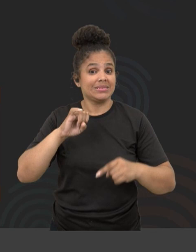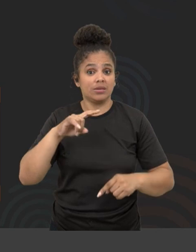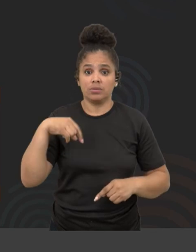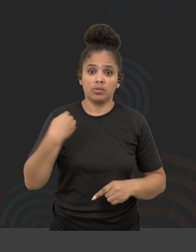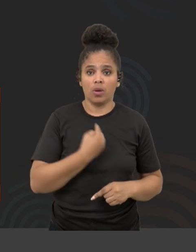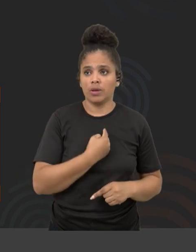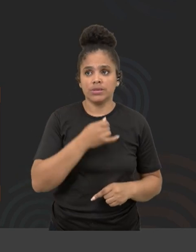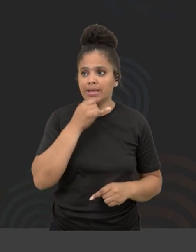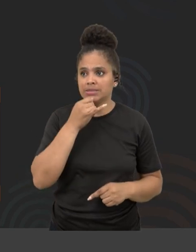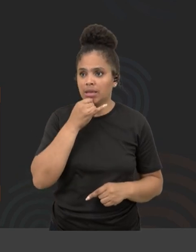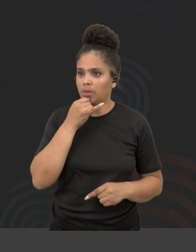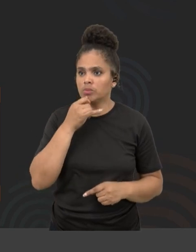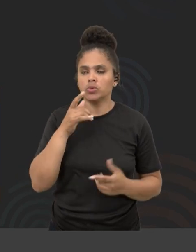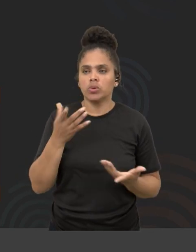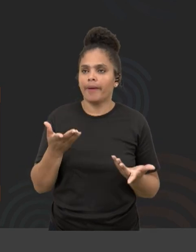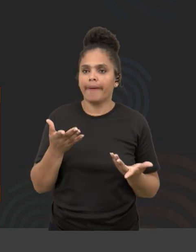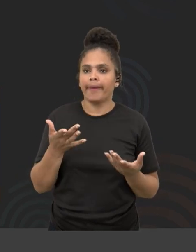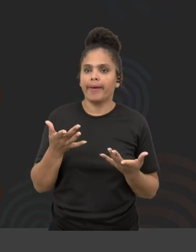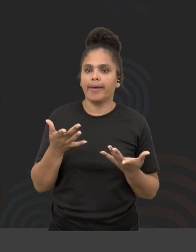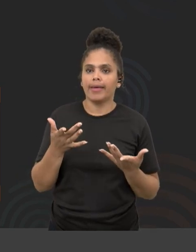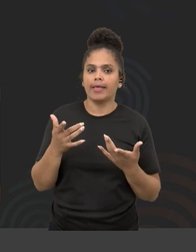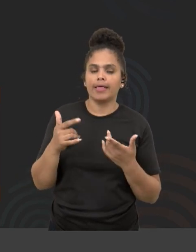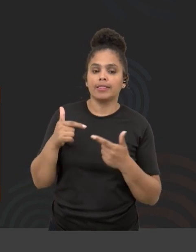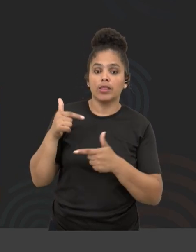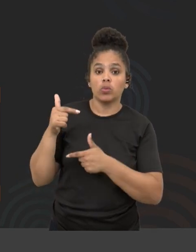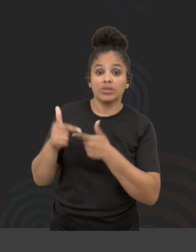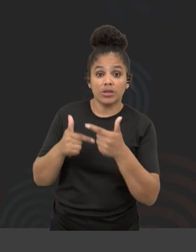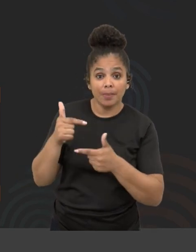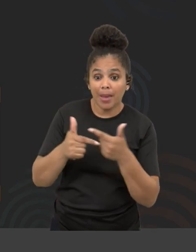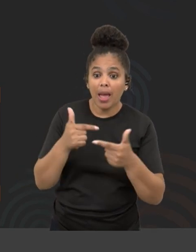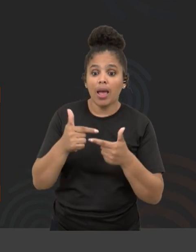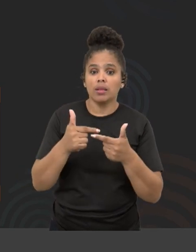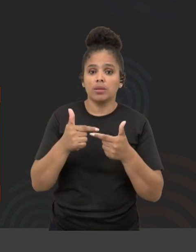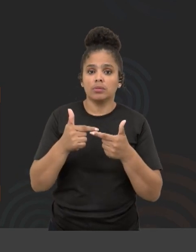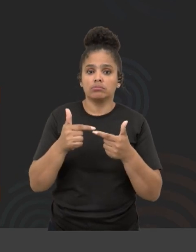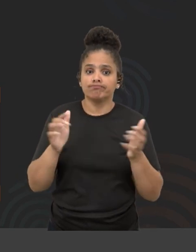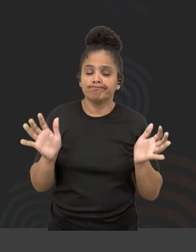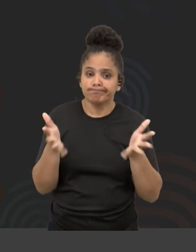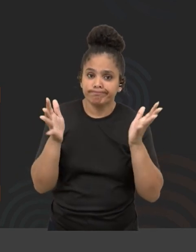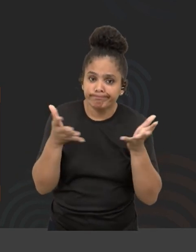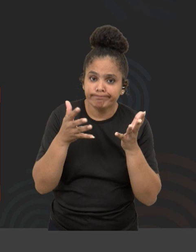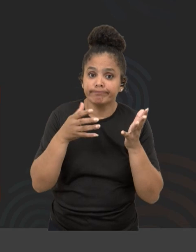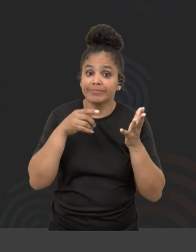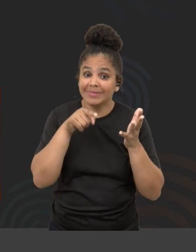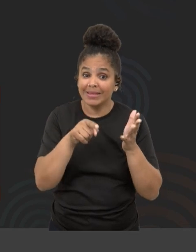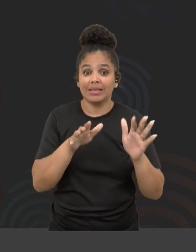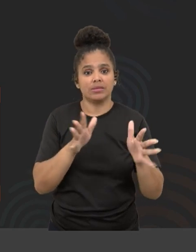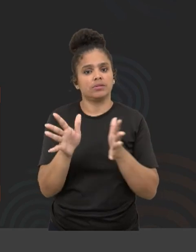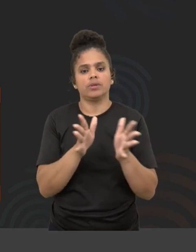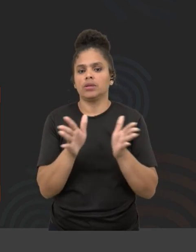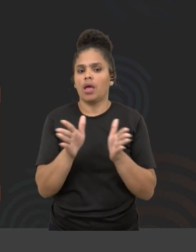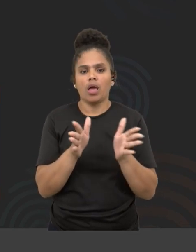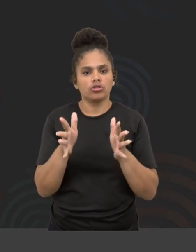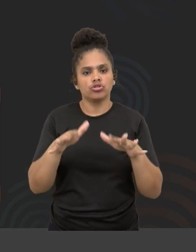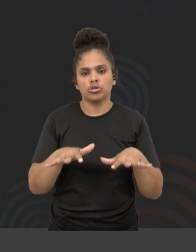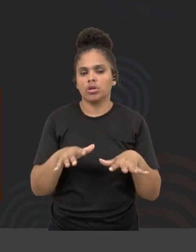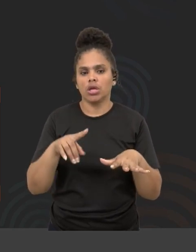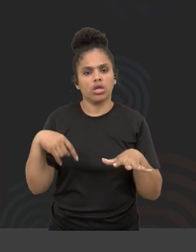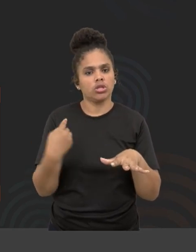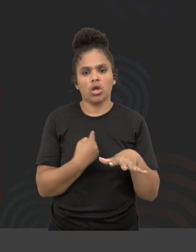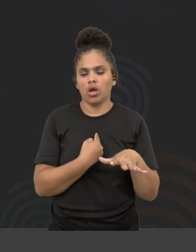não trabalha nessa questão da acessibilidade, além da gente estar